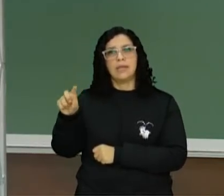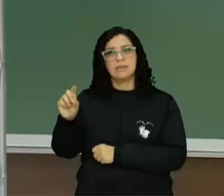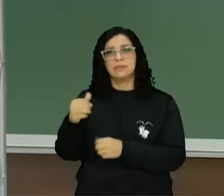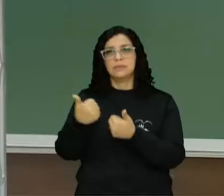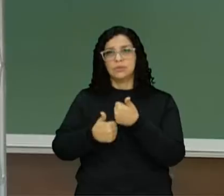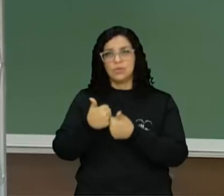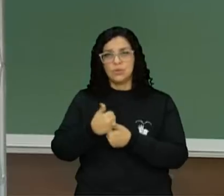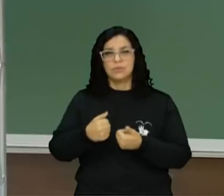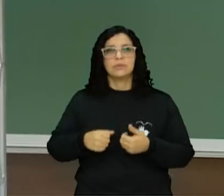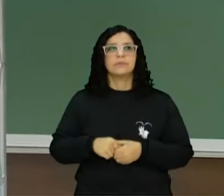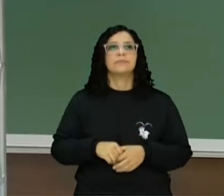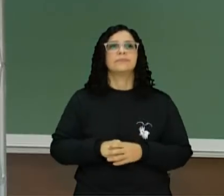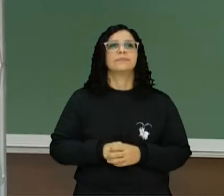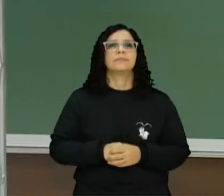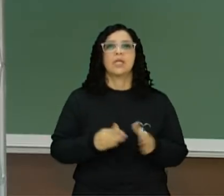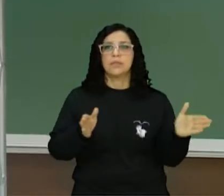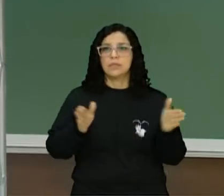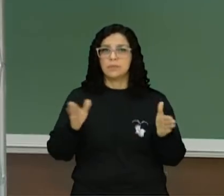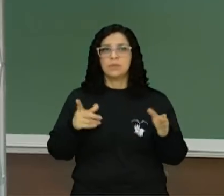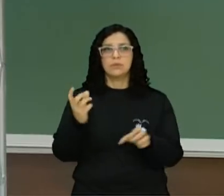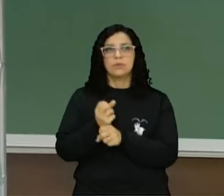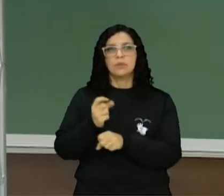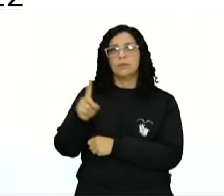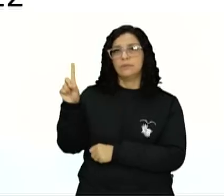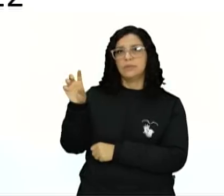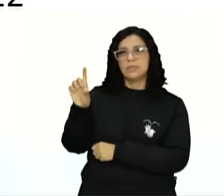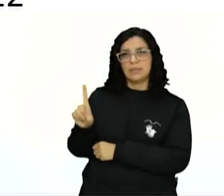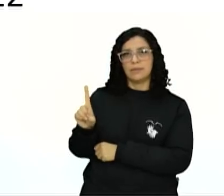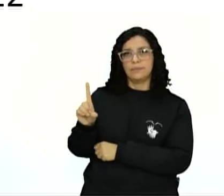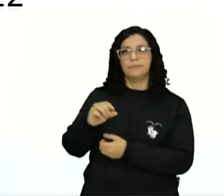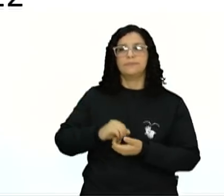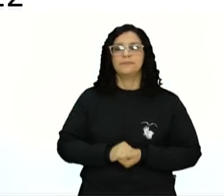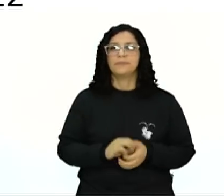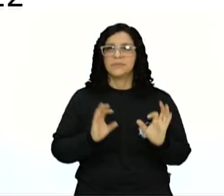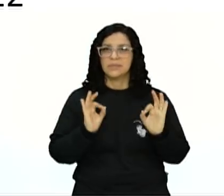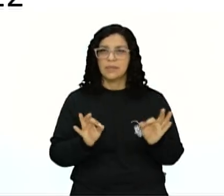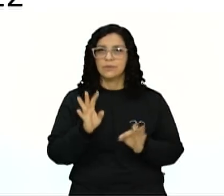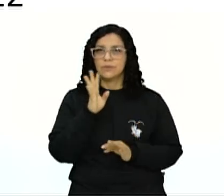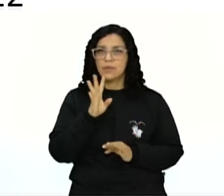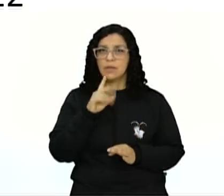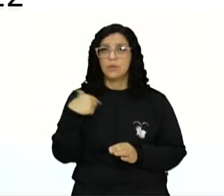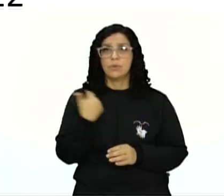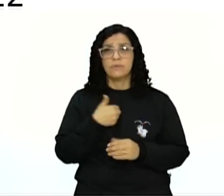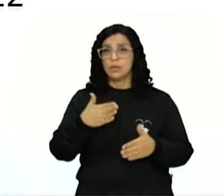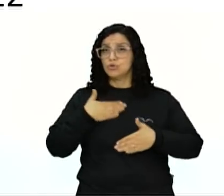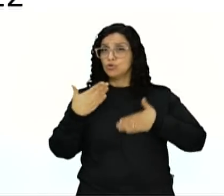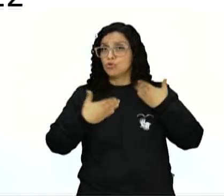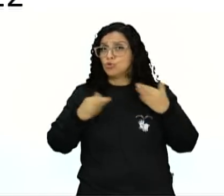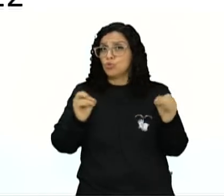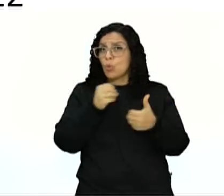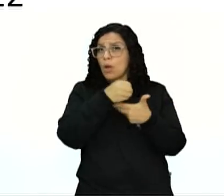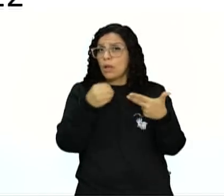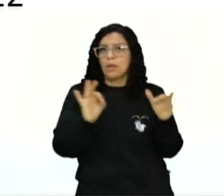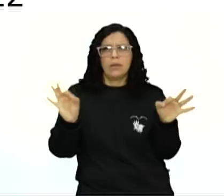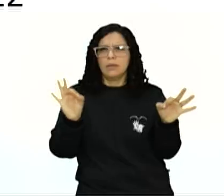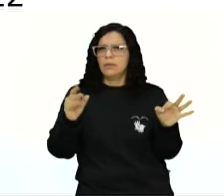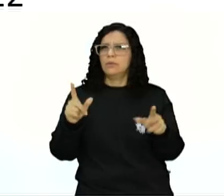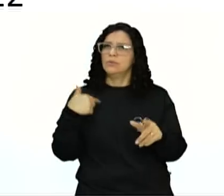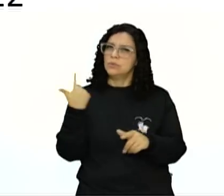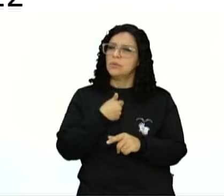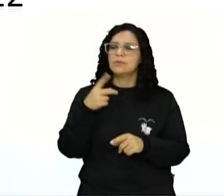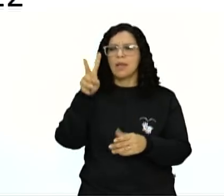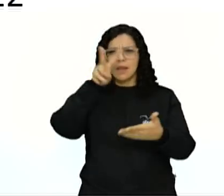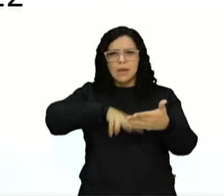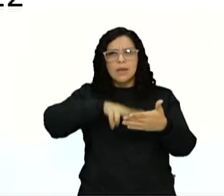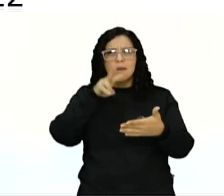558,75 toneladas de arroz produzido. Então, a alternativa correta, letra D. Legal? Então, não se assuste com o Enem, tá, gente? Se você